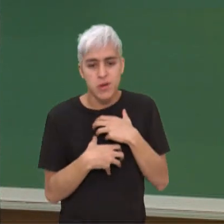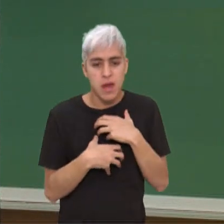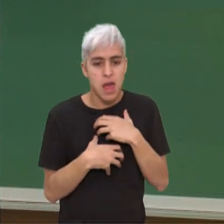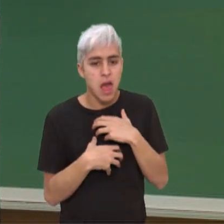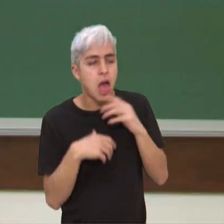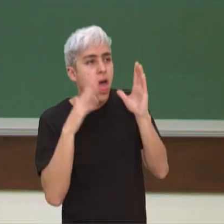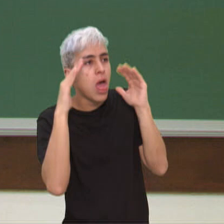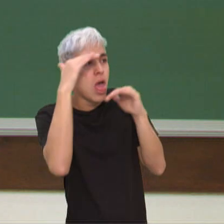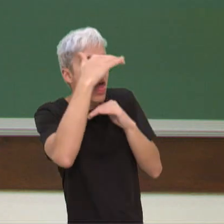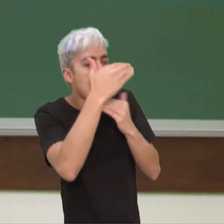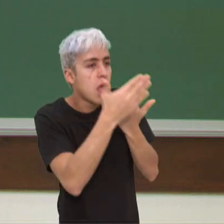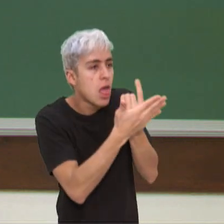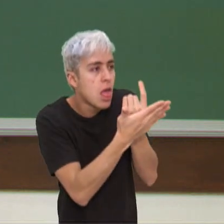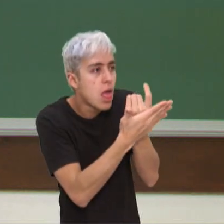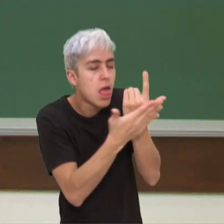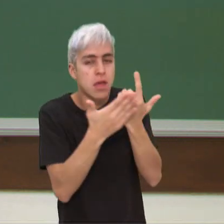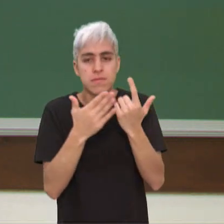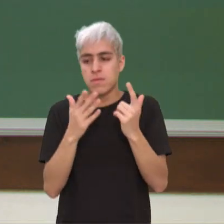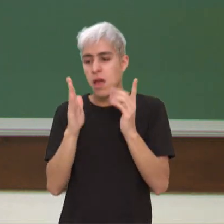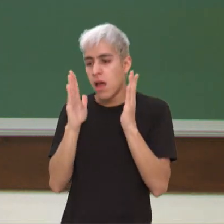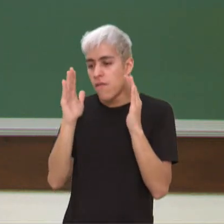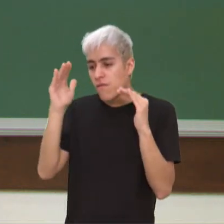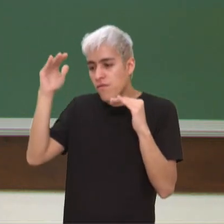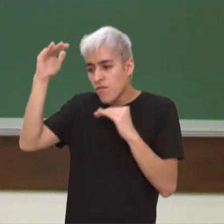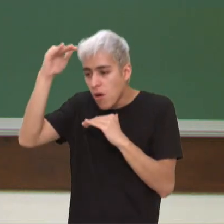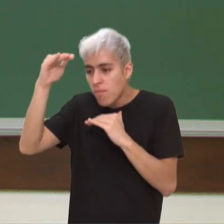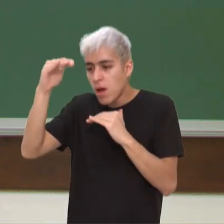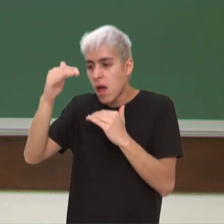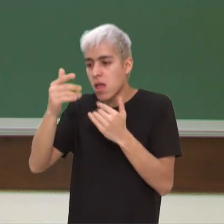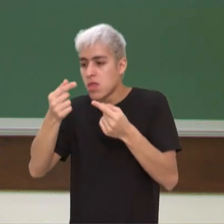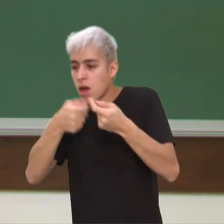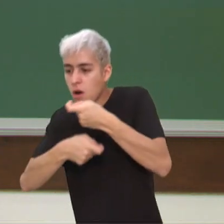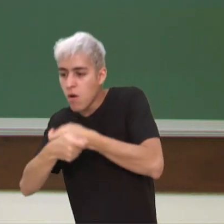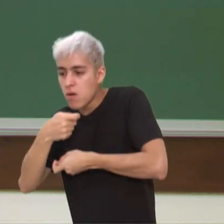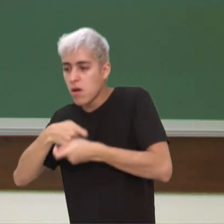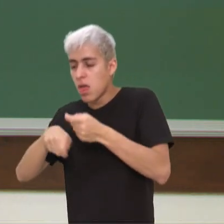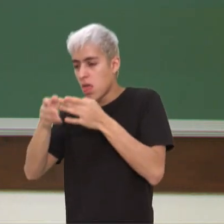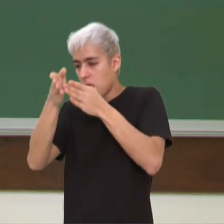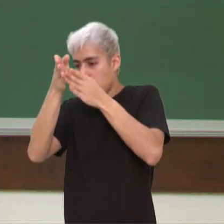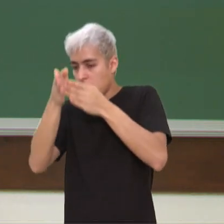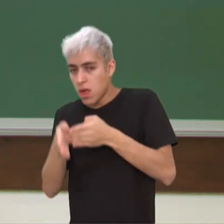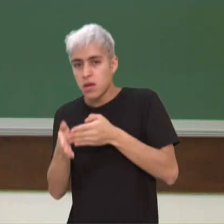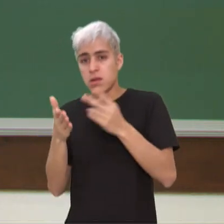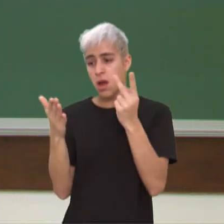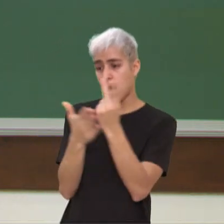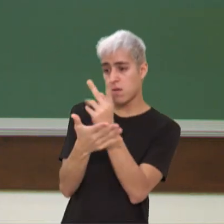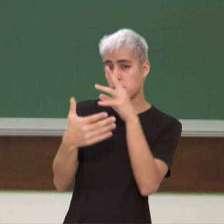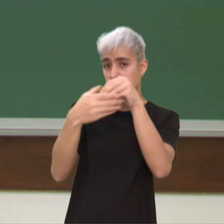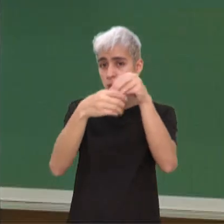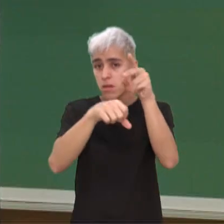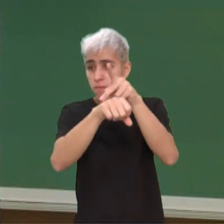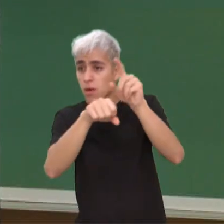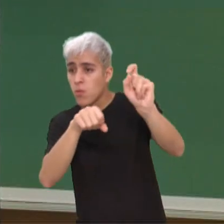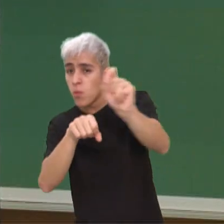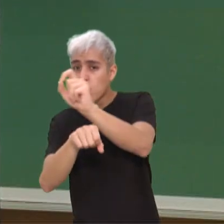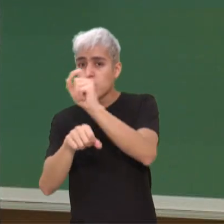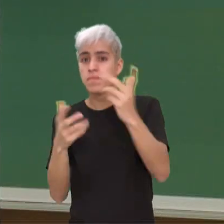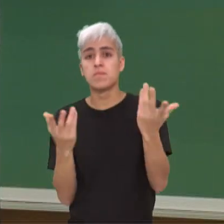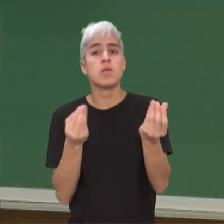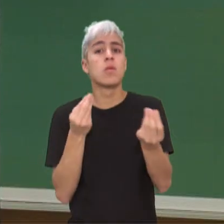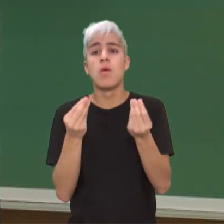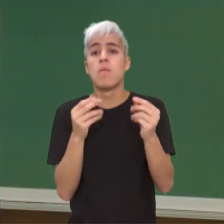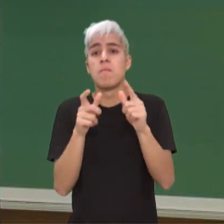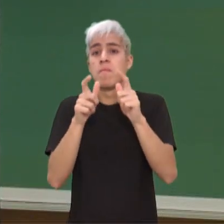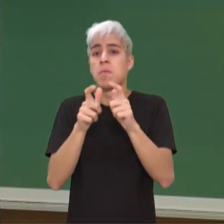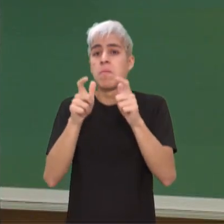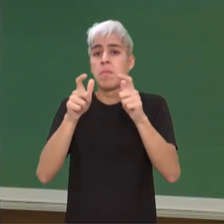consumismo, né? O formato econômico, os processos econômicos que se dão dentro dessas nações, os